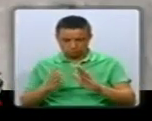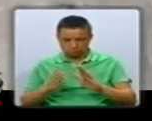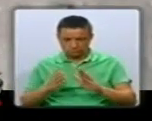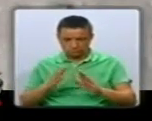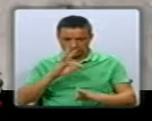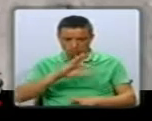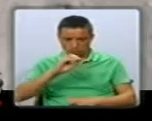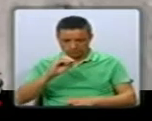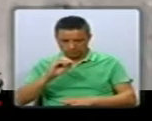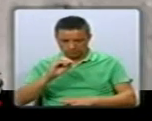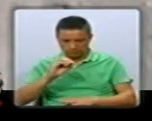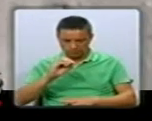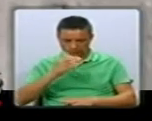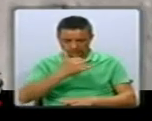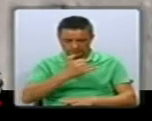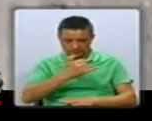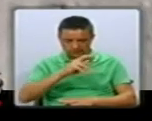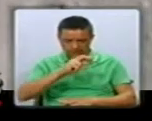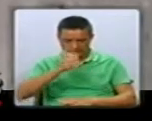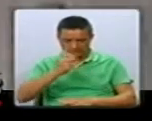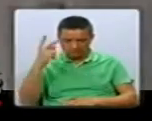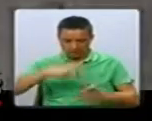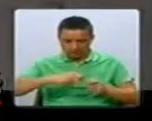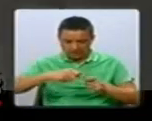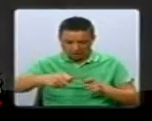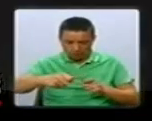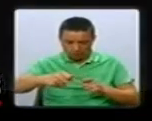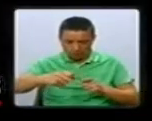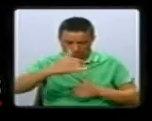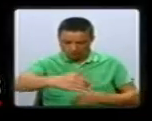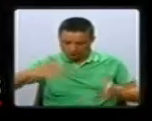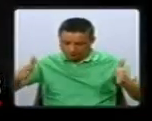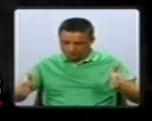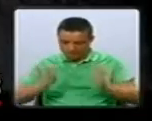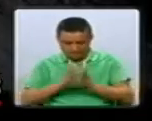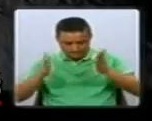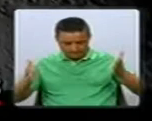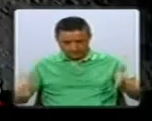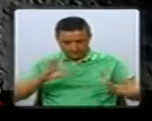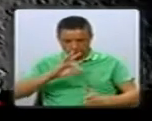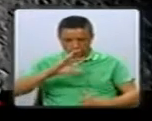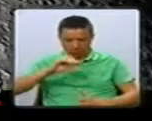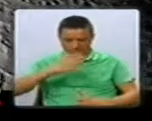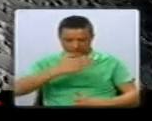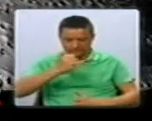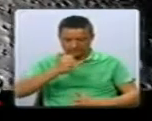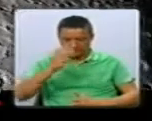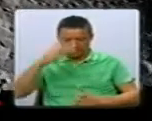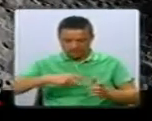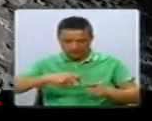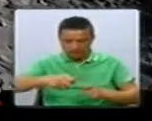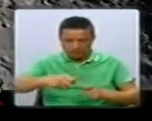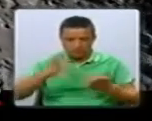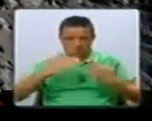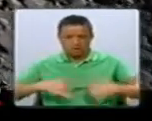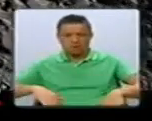entre os 40, ou melhor, entre os 25 e os 35 km de extensão. Agora sabe-se que é um bocadinho maior, será cerca de 40 a 75 km, mas pode estender-se por mais